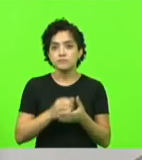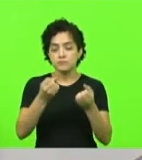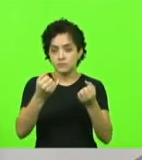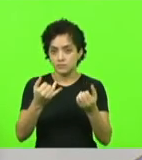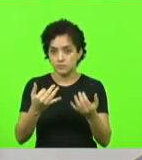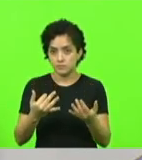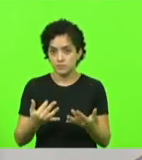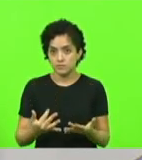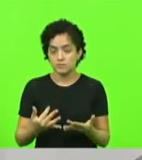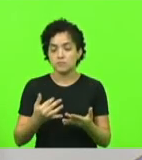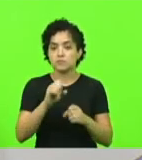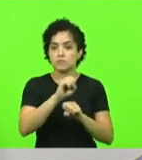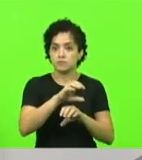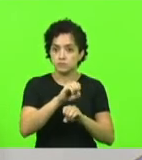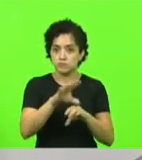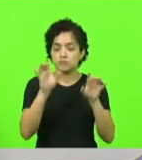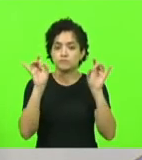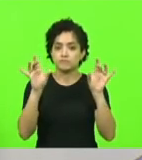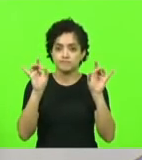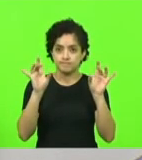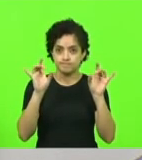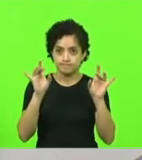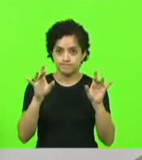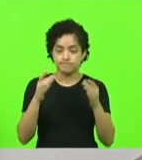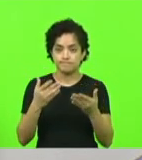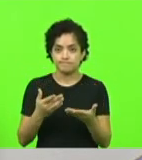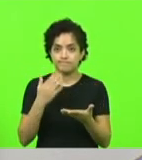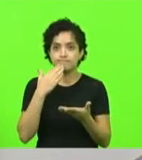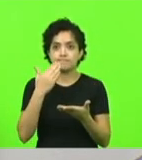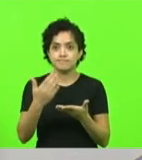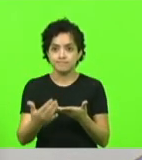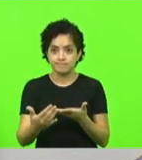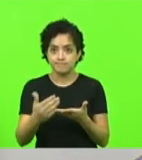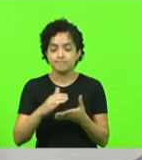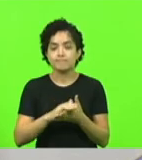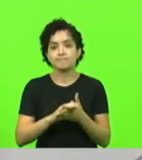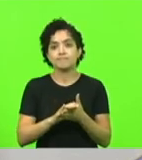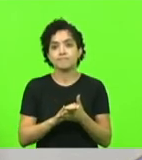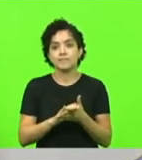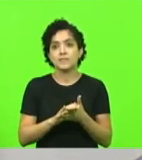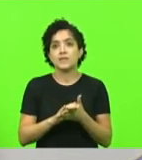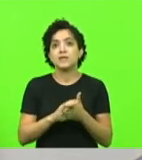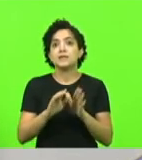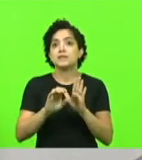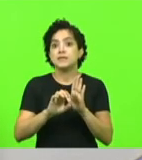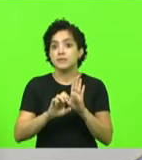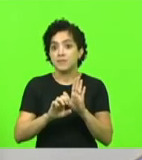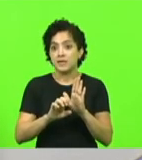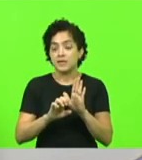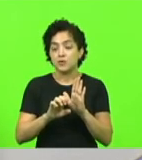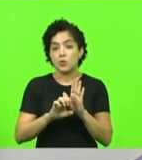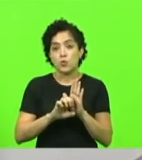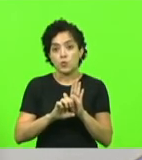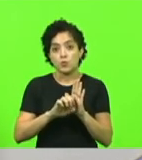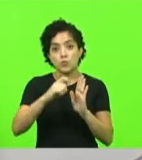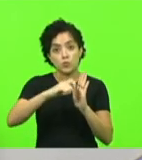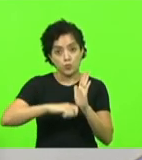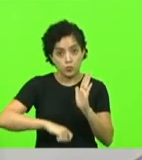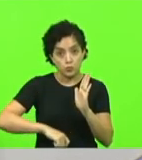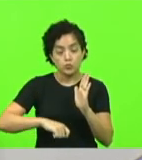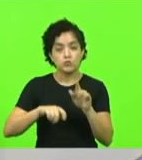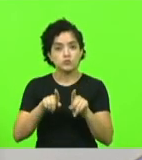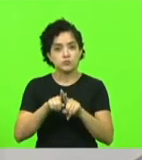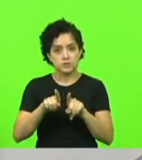da educação especial. A nossa reivindicação é o concurso também do segundo professor, que está na